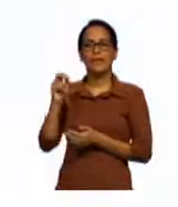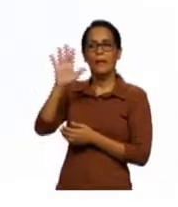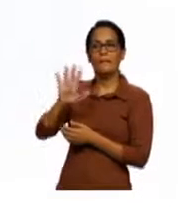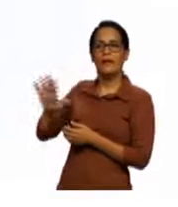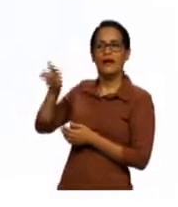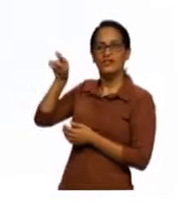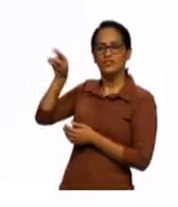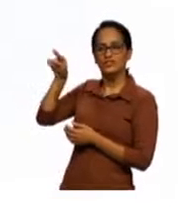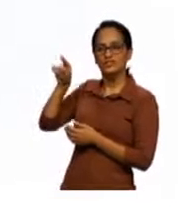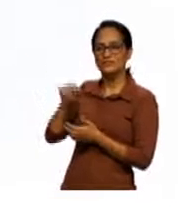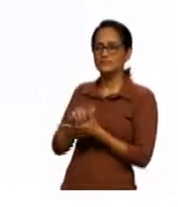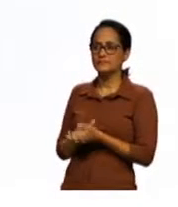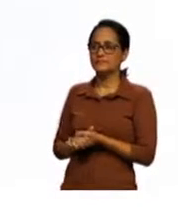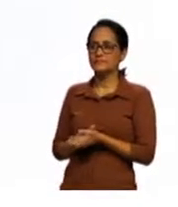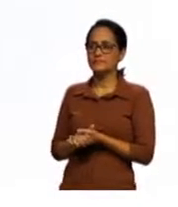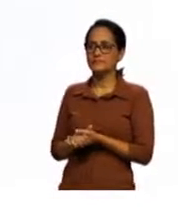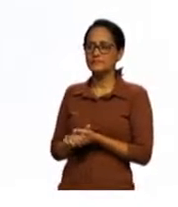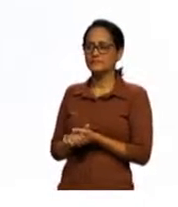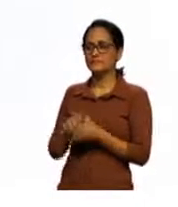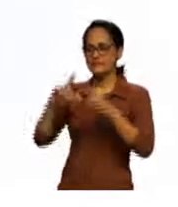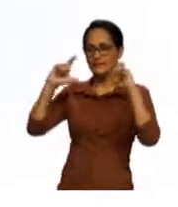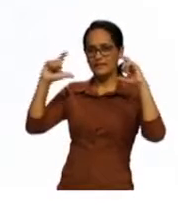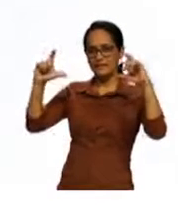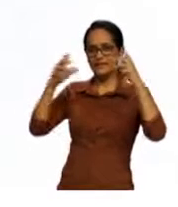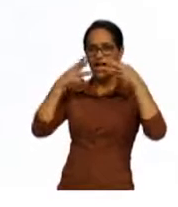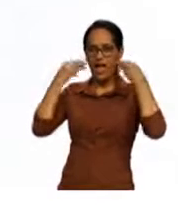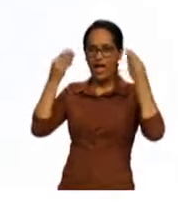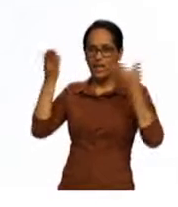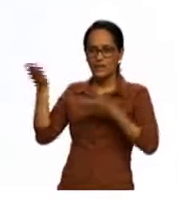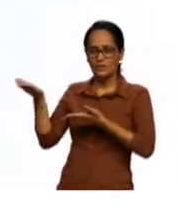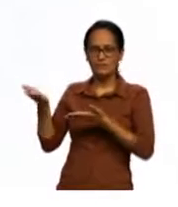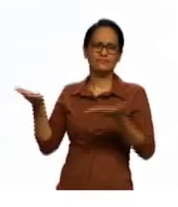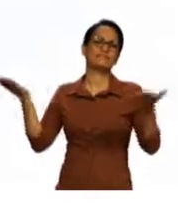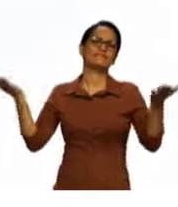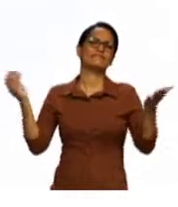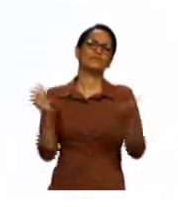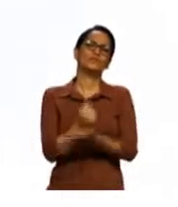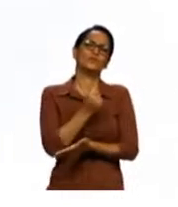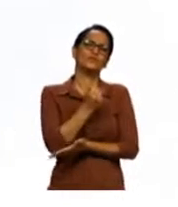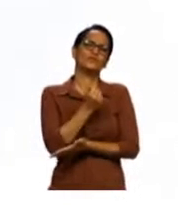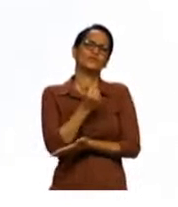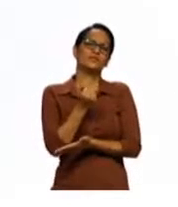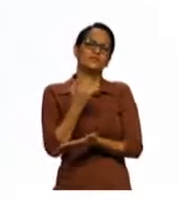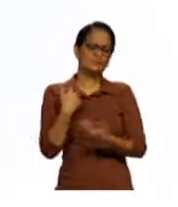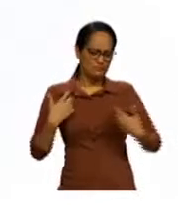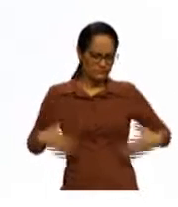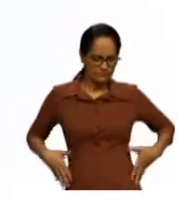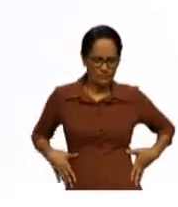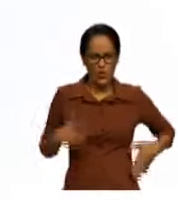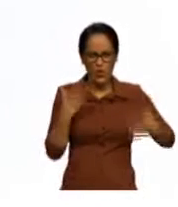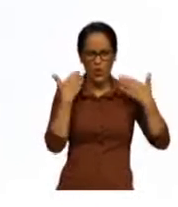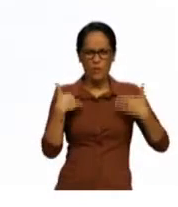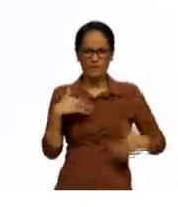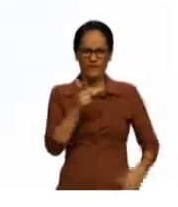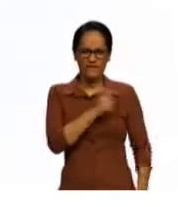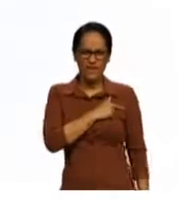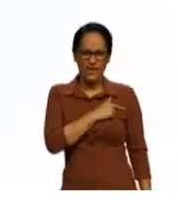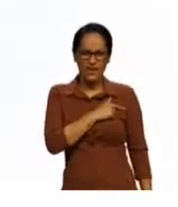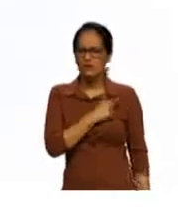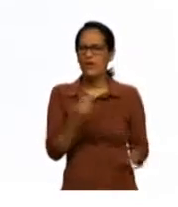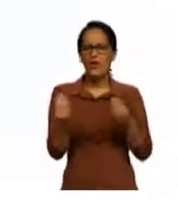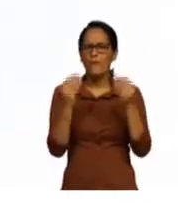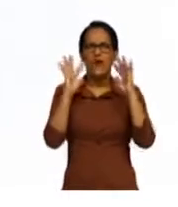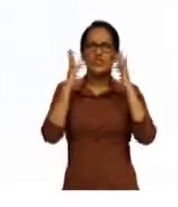essa imagem. Então, eu tenho uma tirinha aqui do Garfield. Puxa, como estou fora de forma. Só há uma coisa a